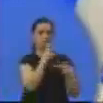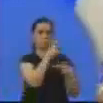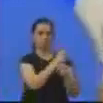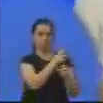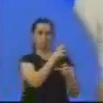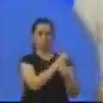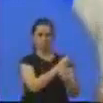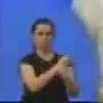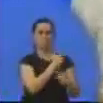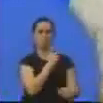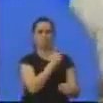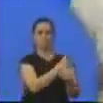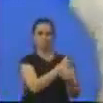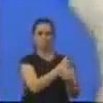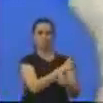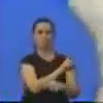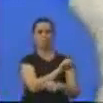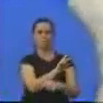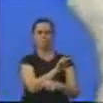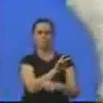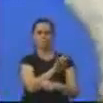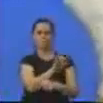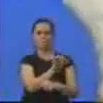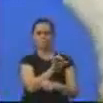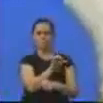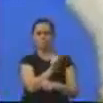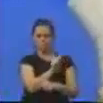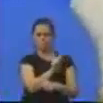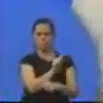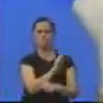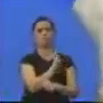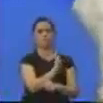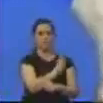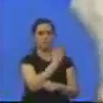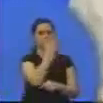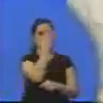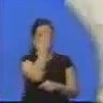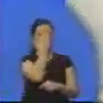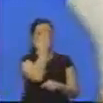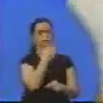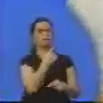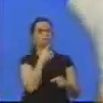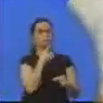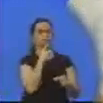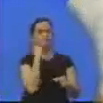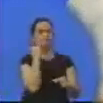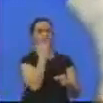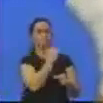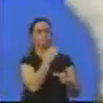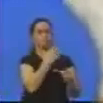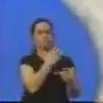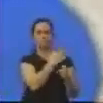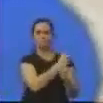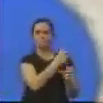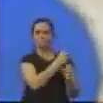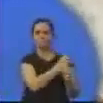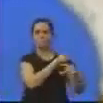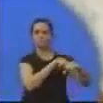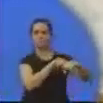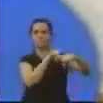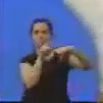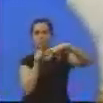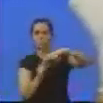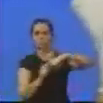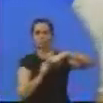eu encontro a derivada, nós sabemos, tem um teorema que diz para nós como calcular a concavidade a